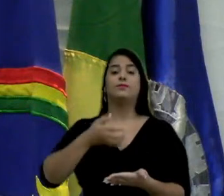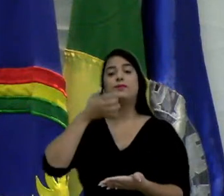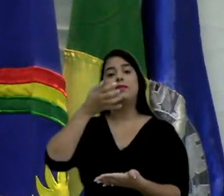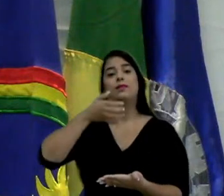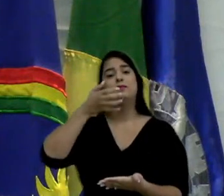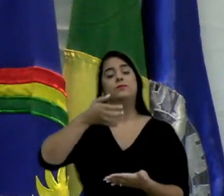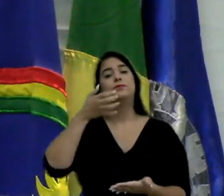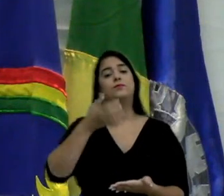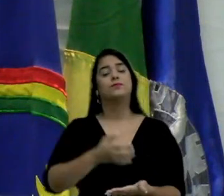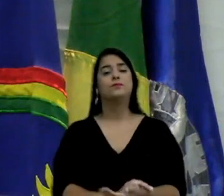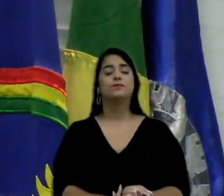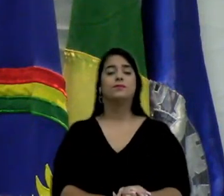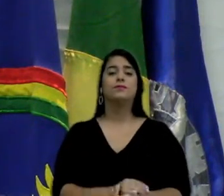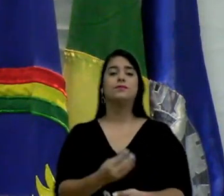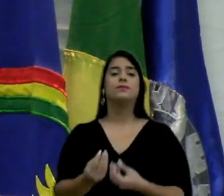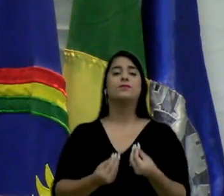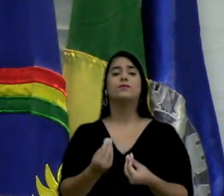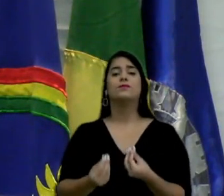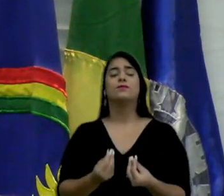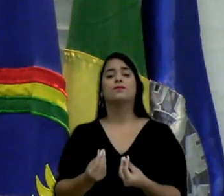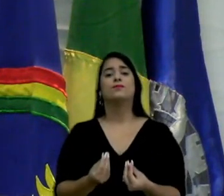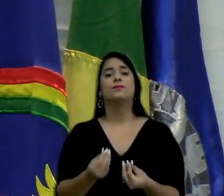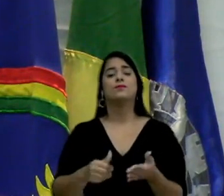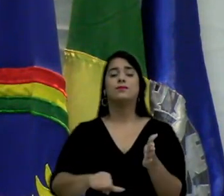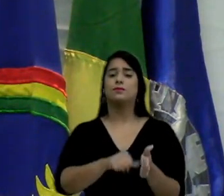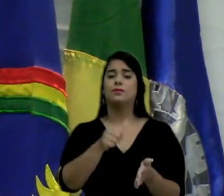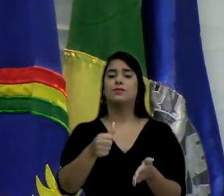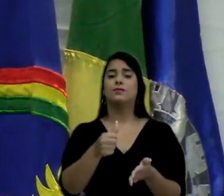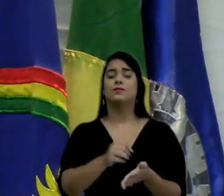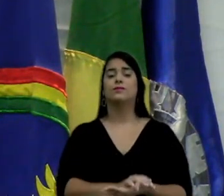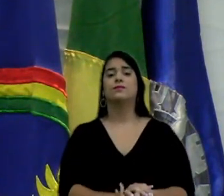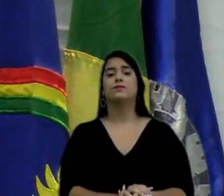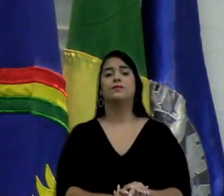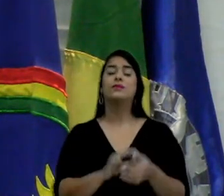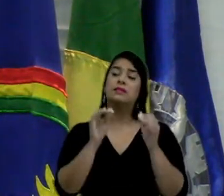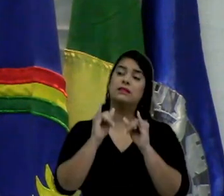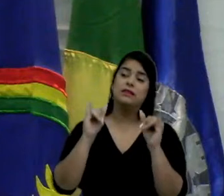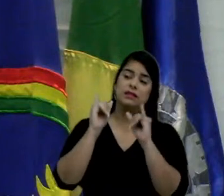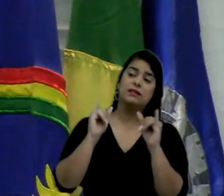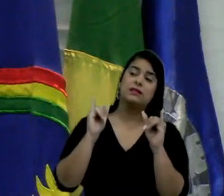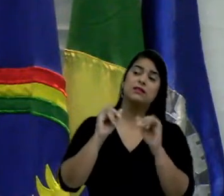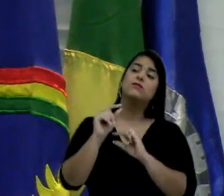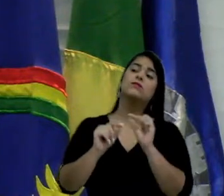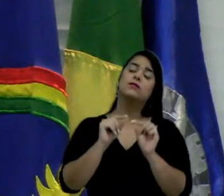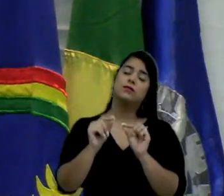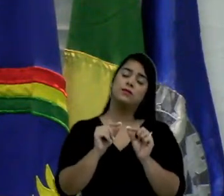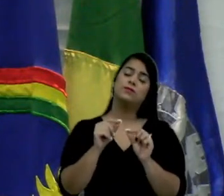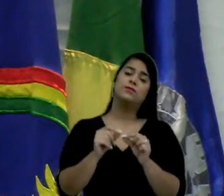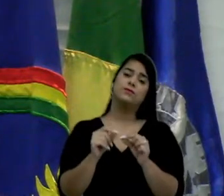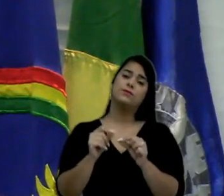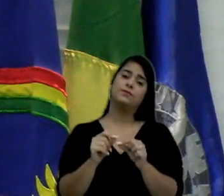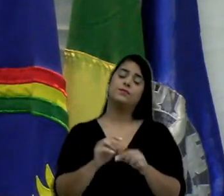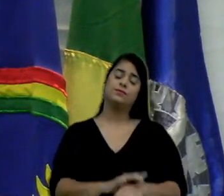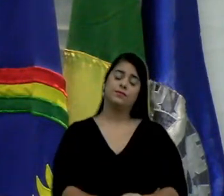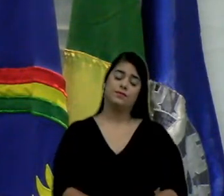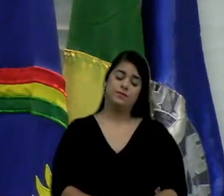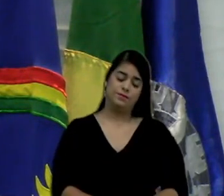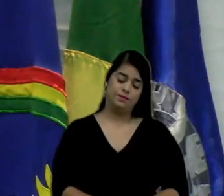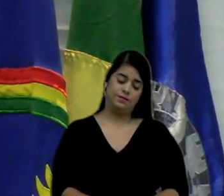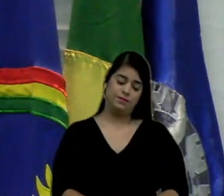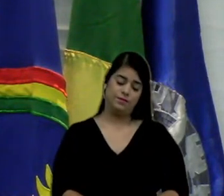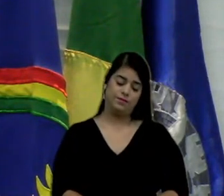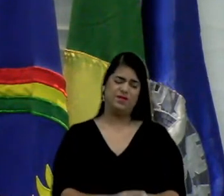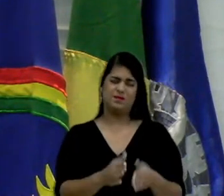fala né primeiro dizendo que fiz uma uma